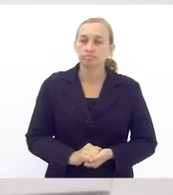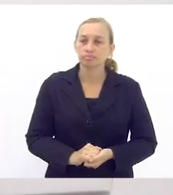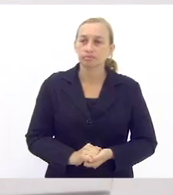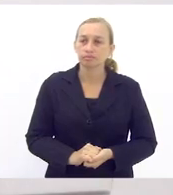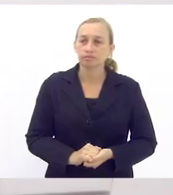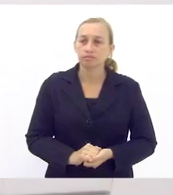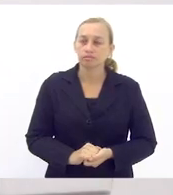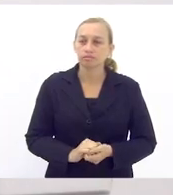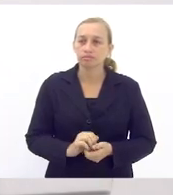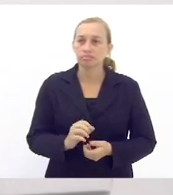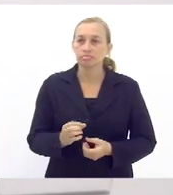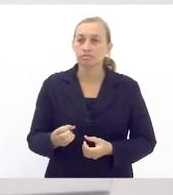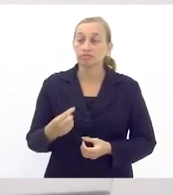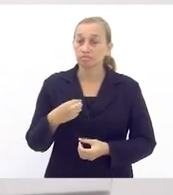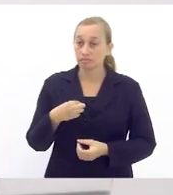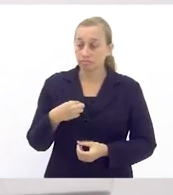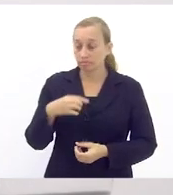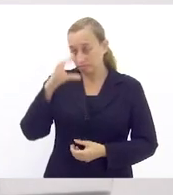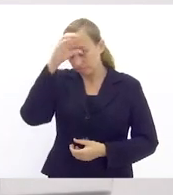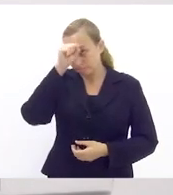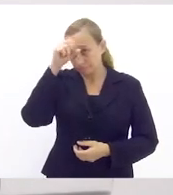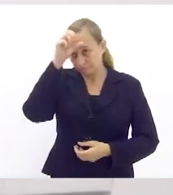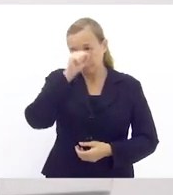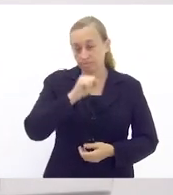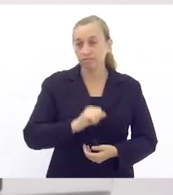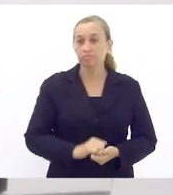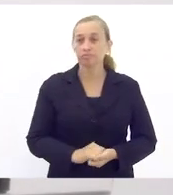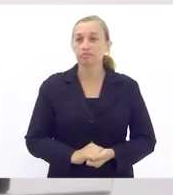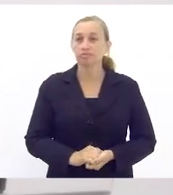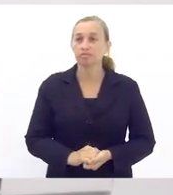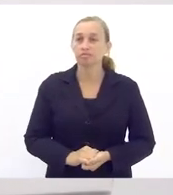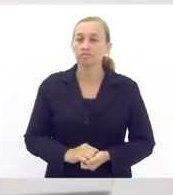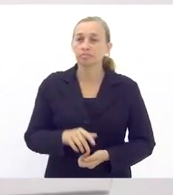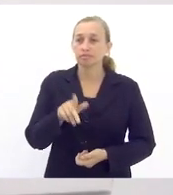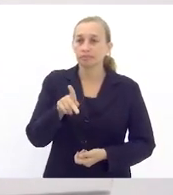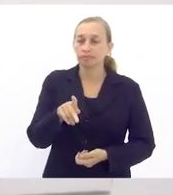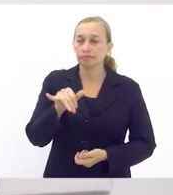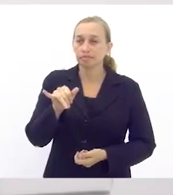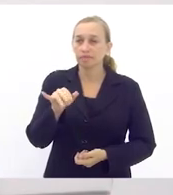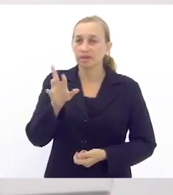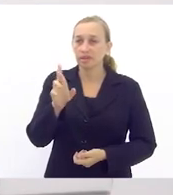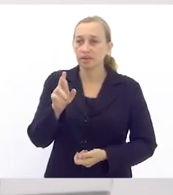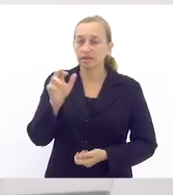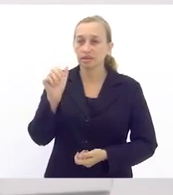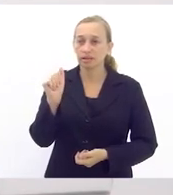e numa aula eu aprendi que a pirâmide